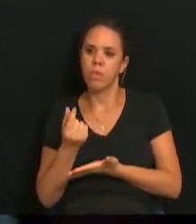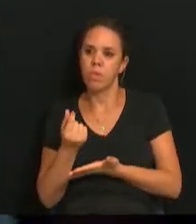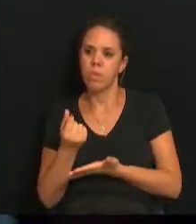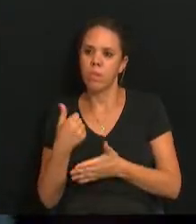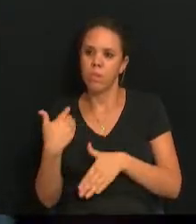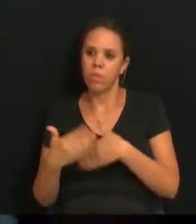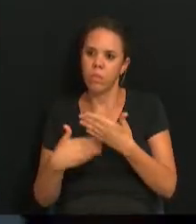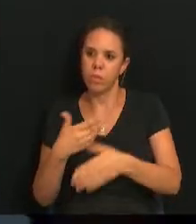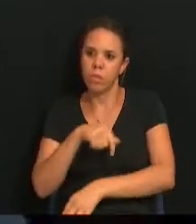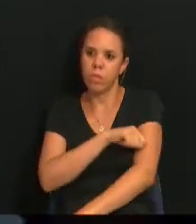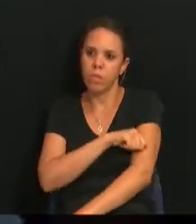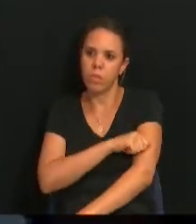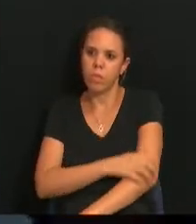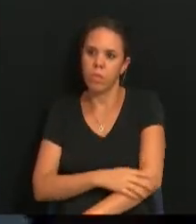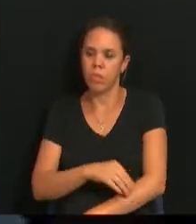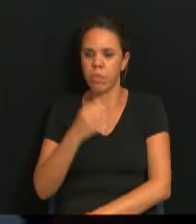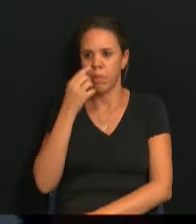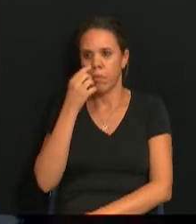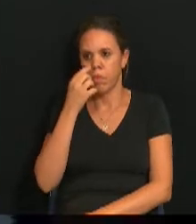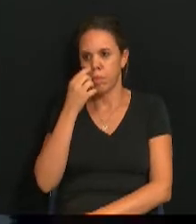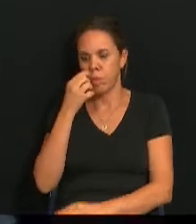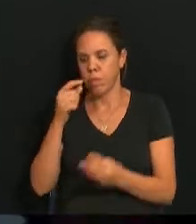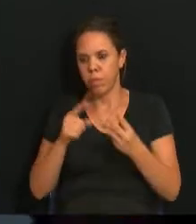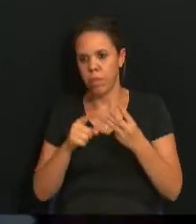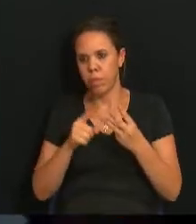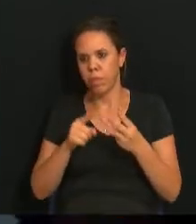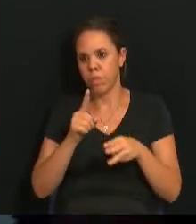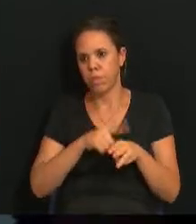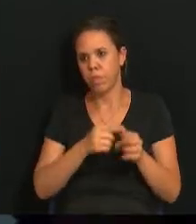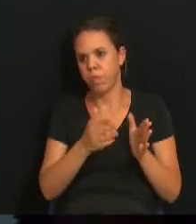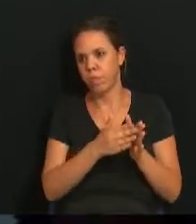com os alunos. Um terceiro tempo que